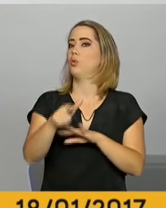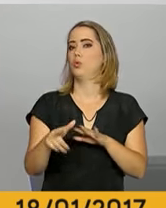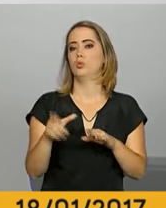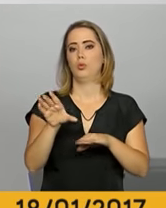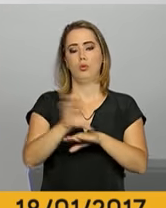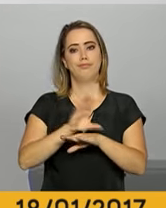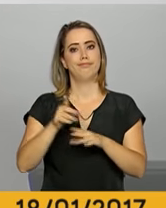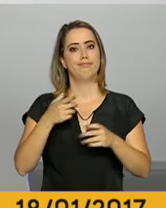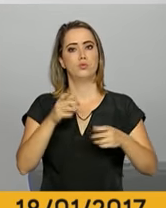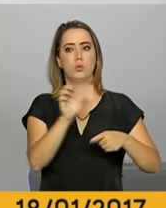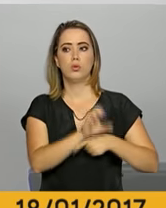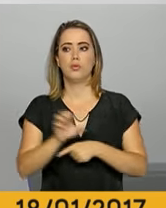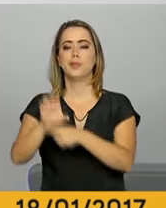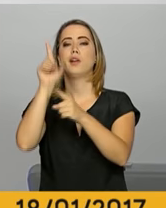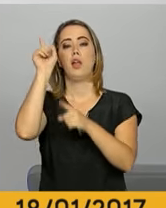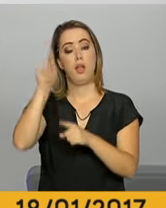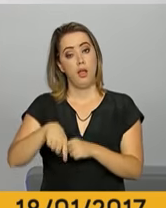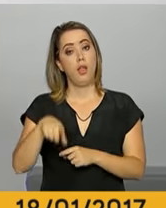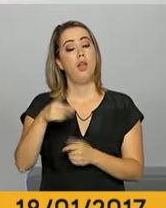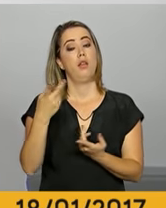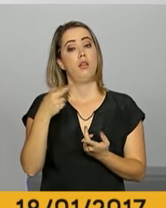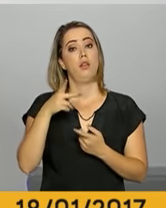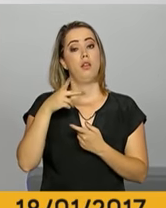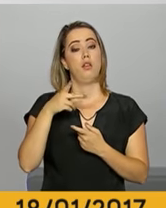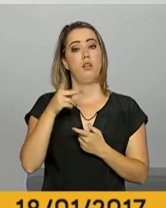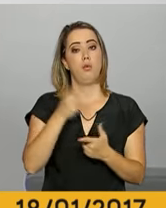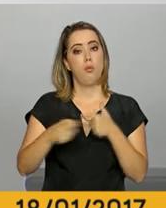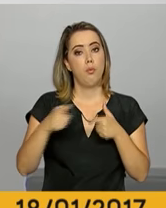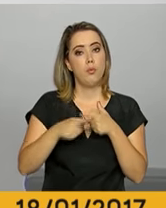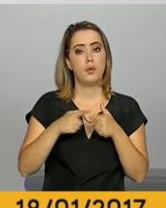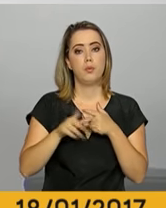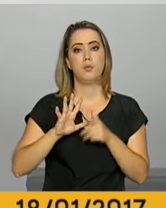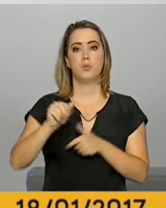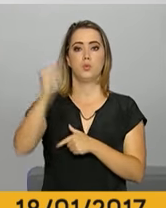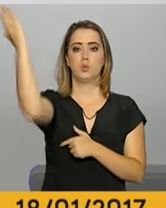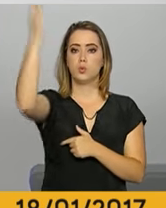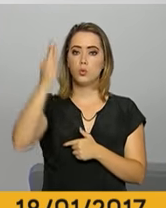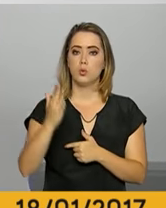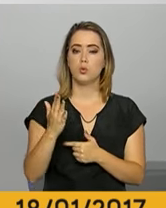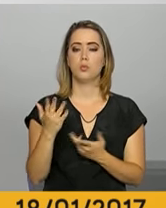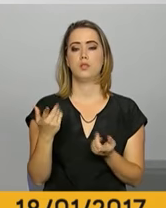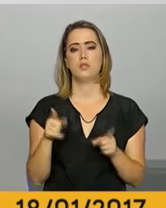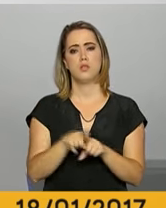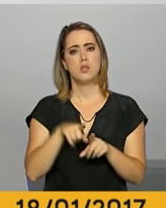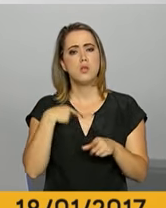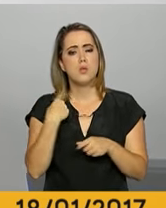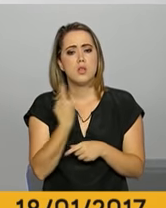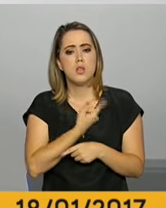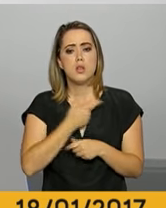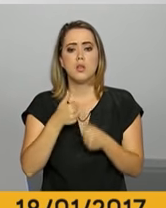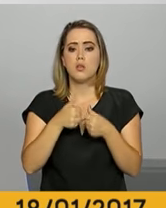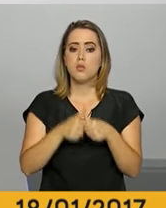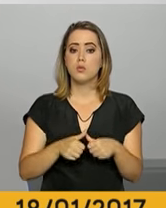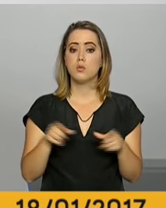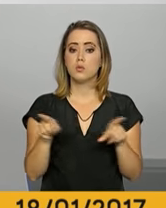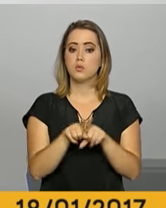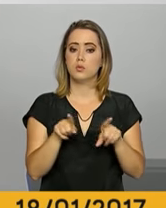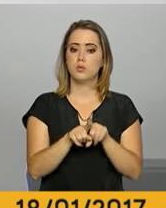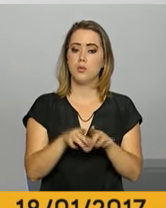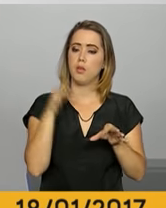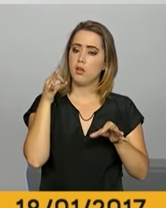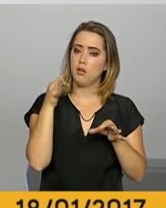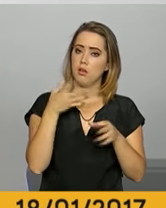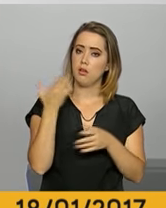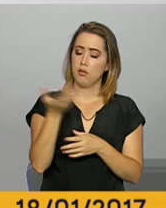estados, transformando-se num problema nacional. E eu estou fazendo essas ponderações também para